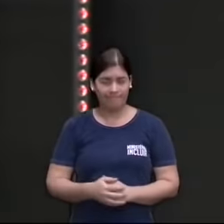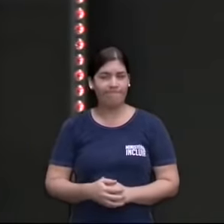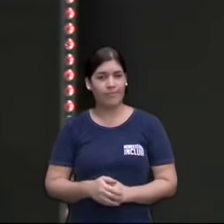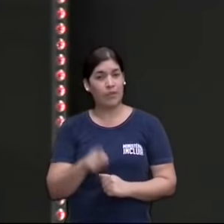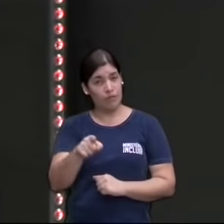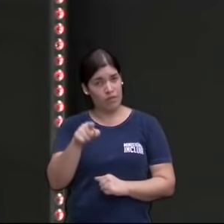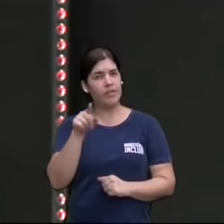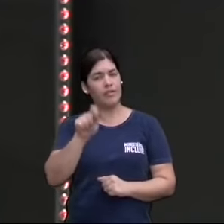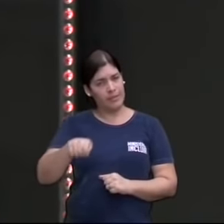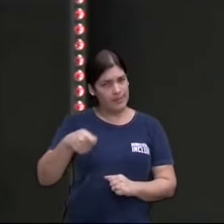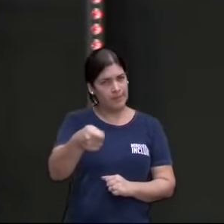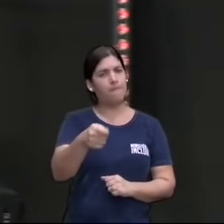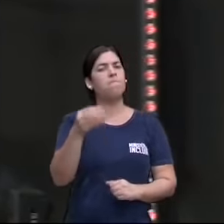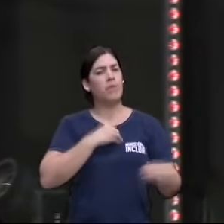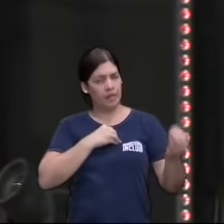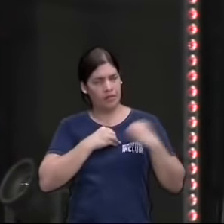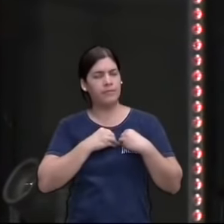Você é pecador.